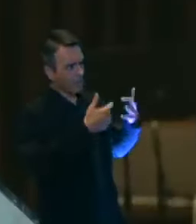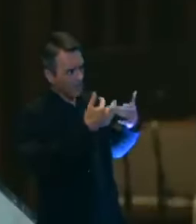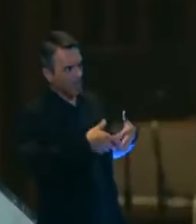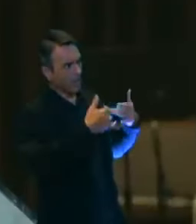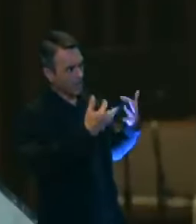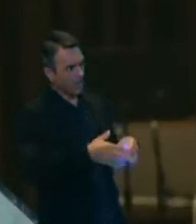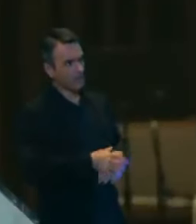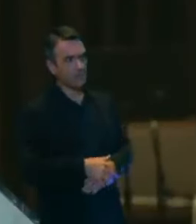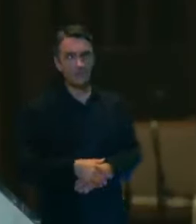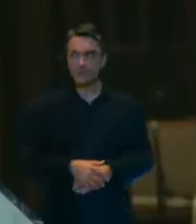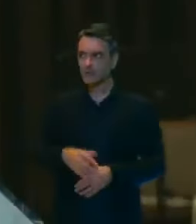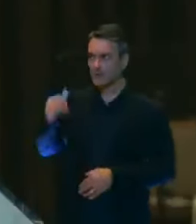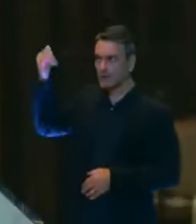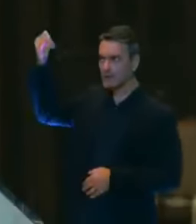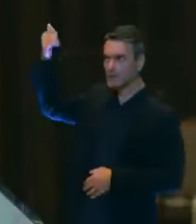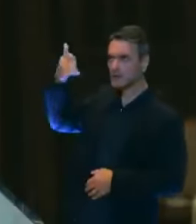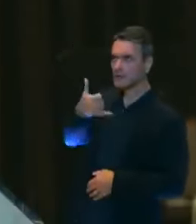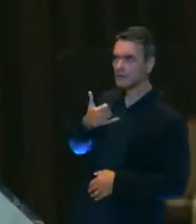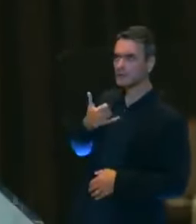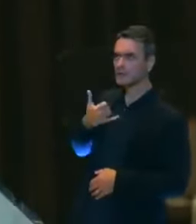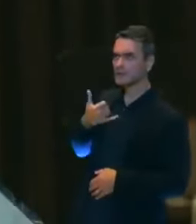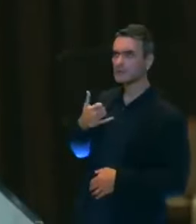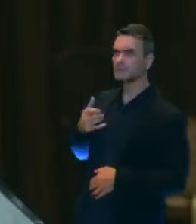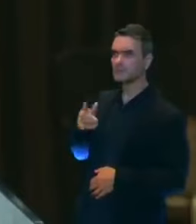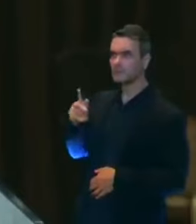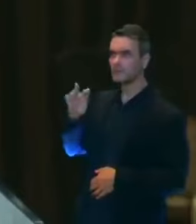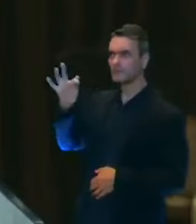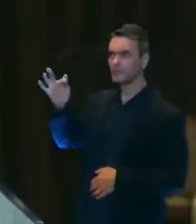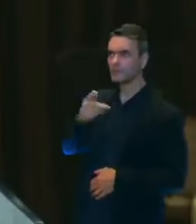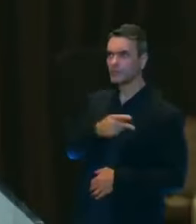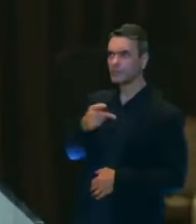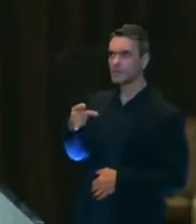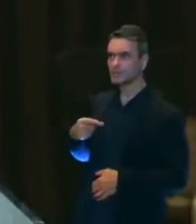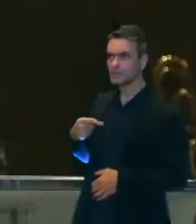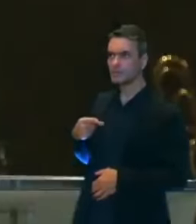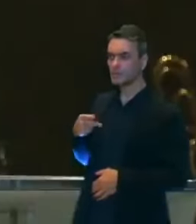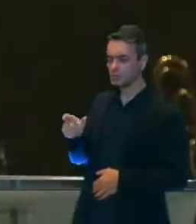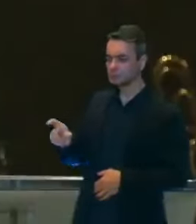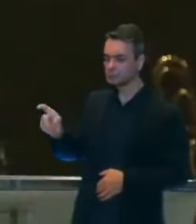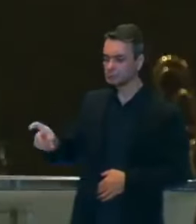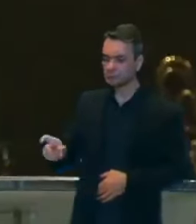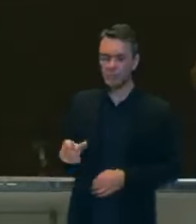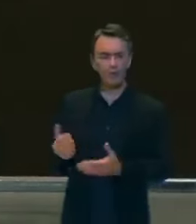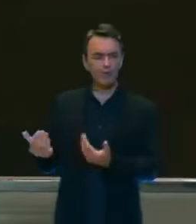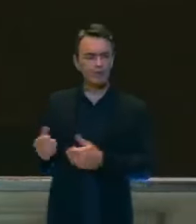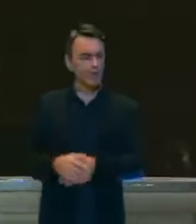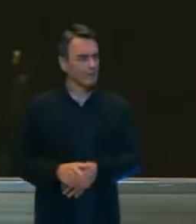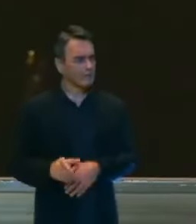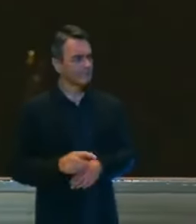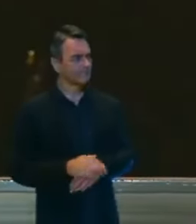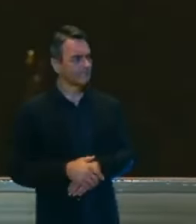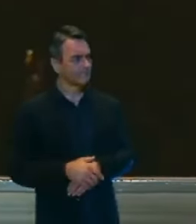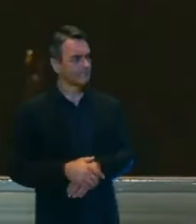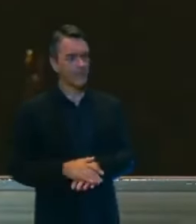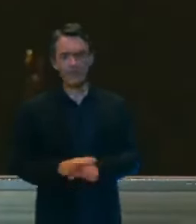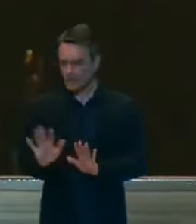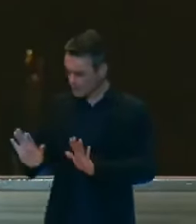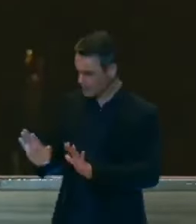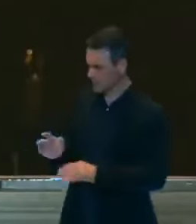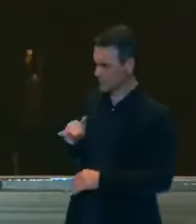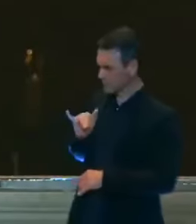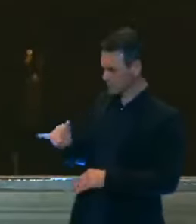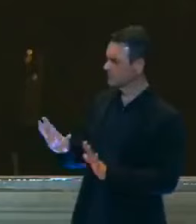pastor. E ela começou aí, falava, e o menino do lado ali, cabisbaixo, quando terminou tudo, eu falei para ela: minha irmã, fica